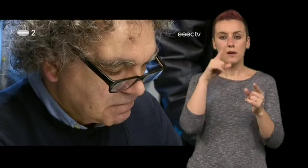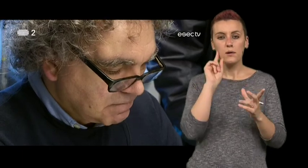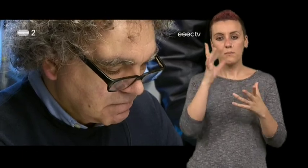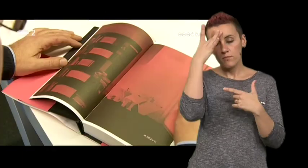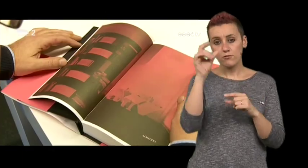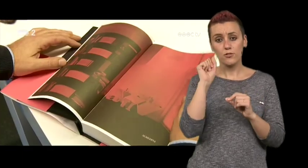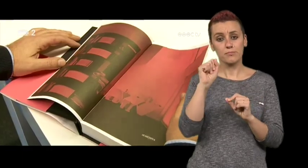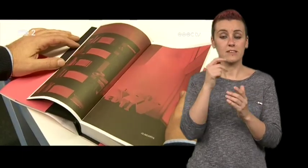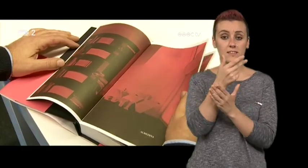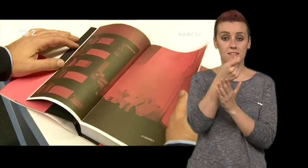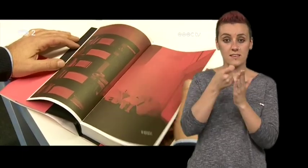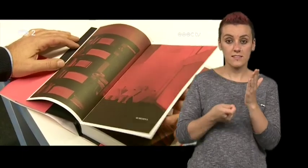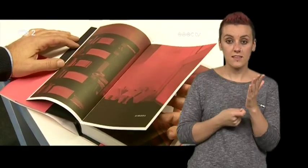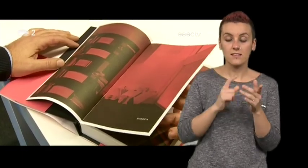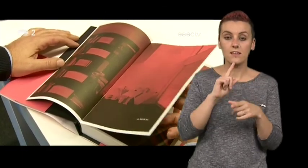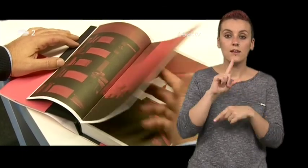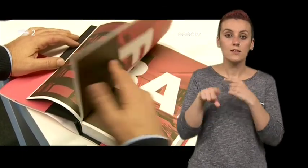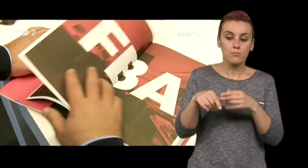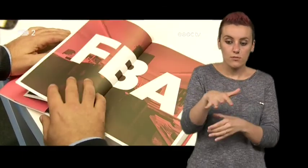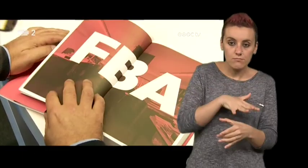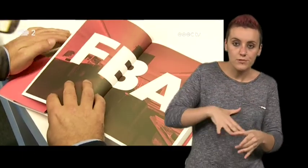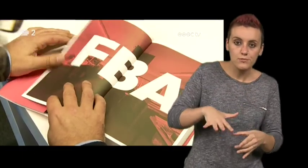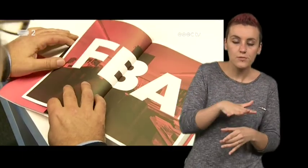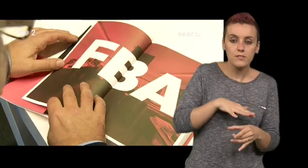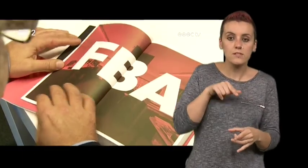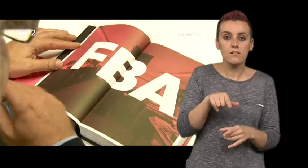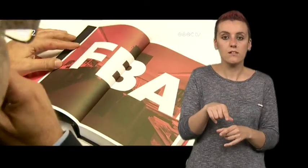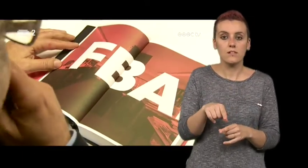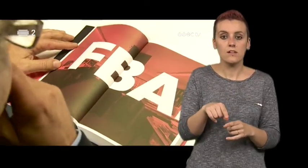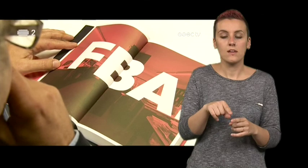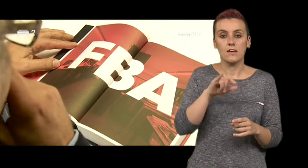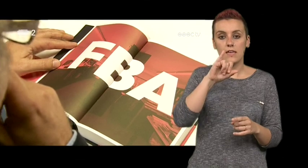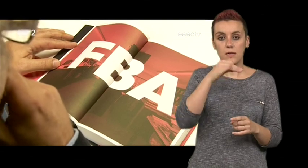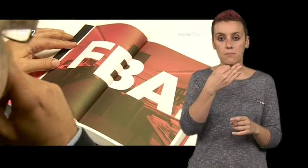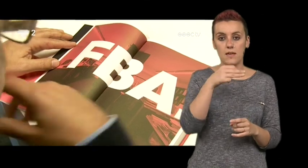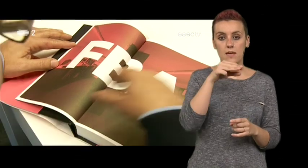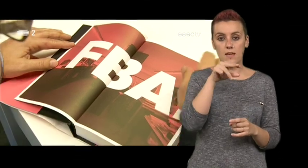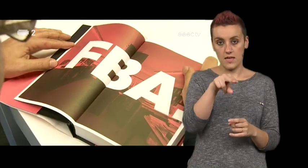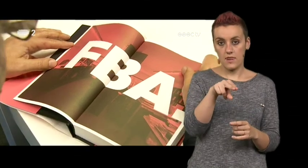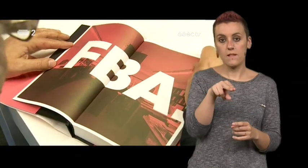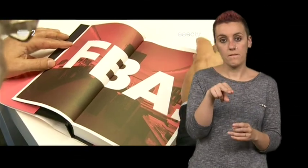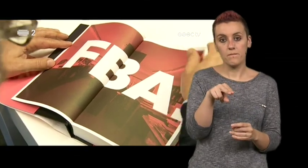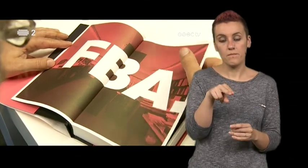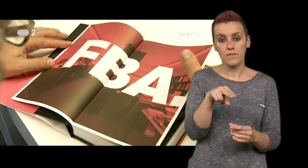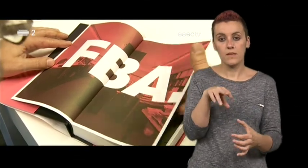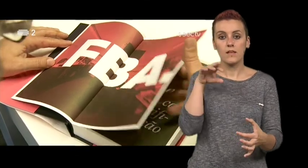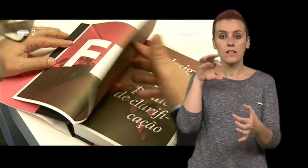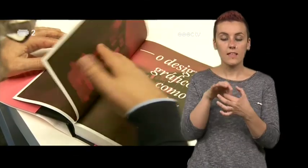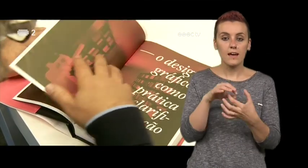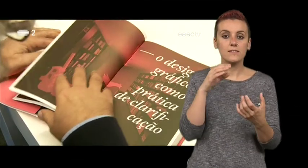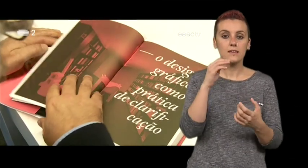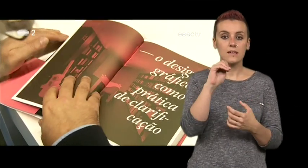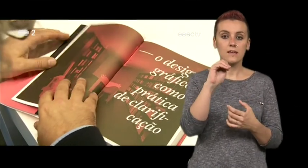é professora de design. Depois o próprio contexto do IPN, né? Esta relação com os